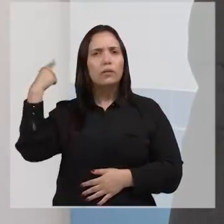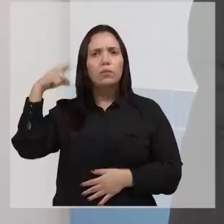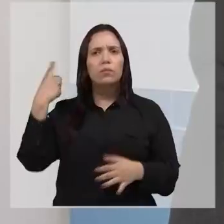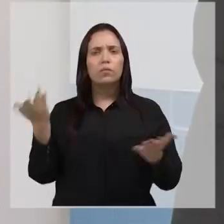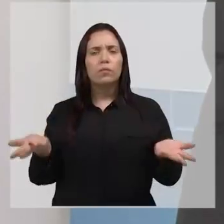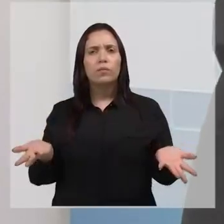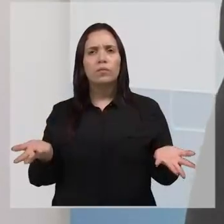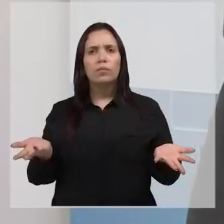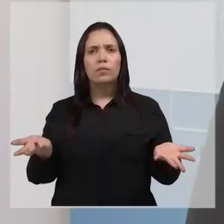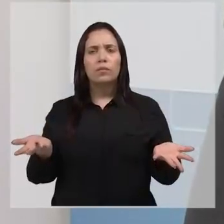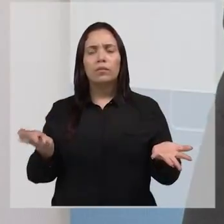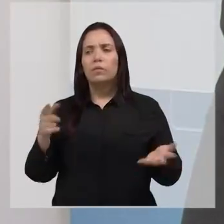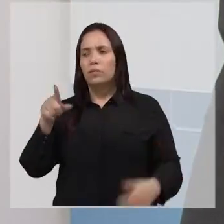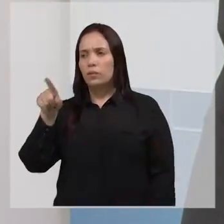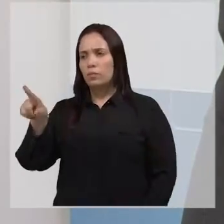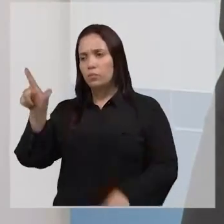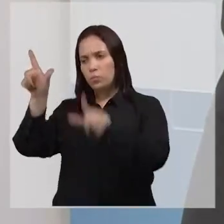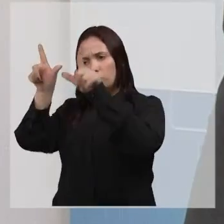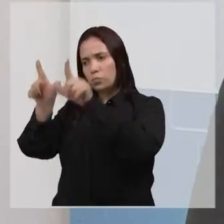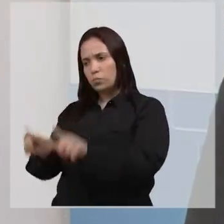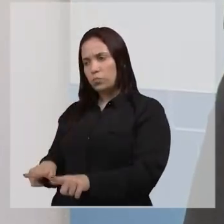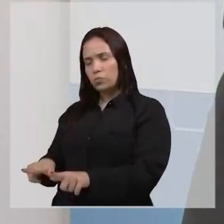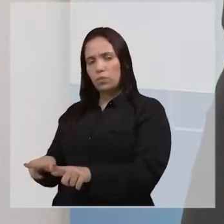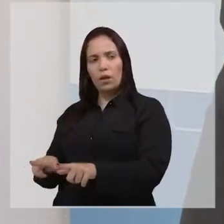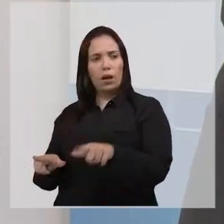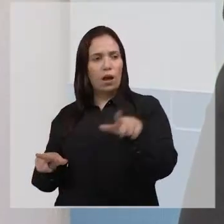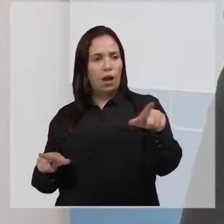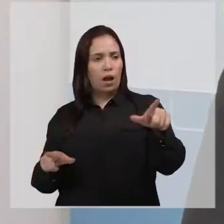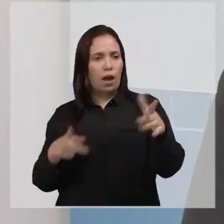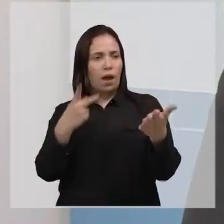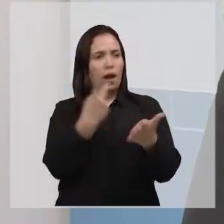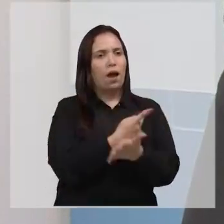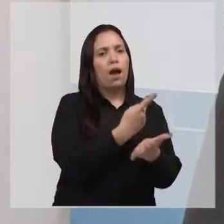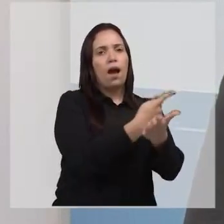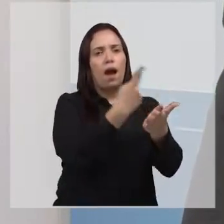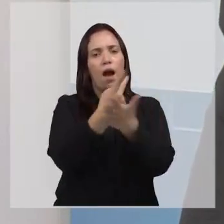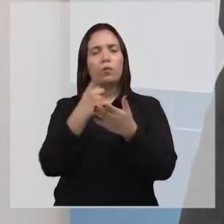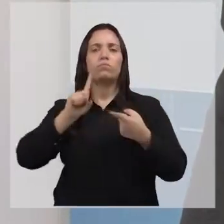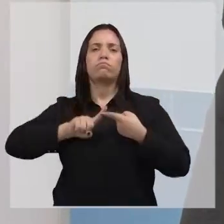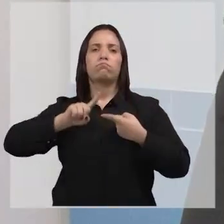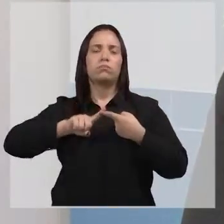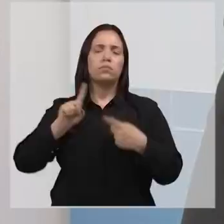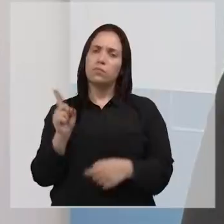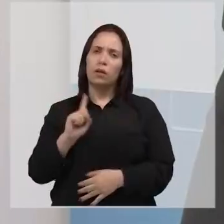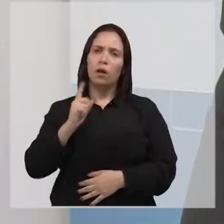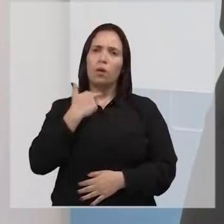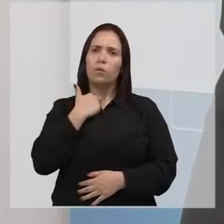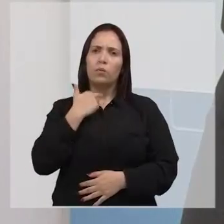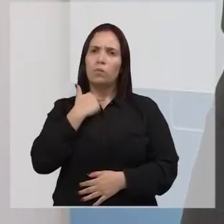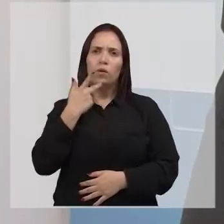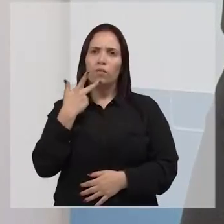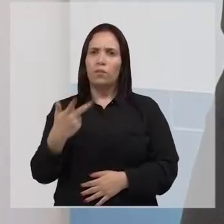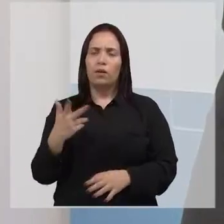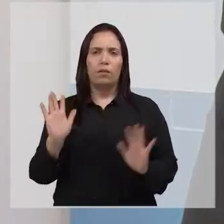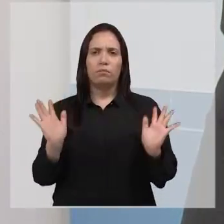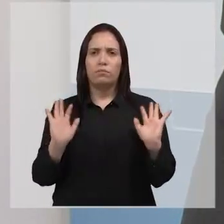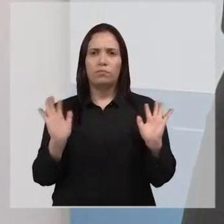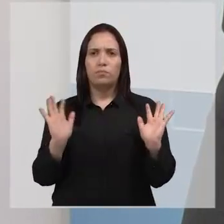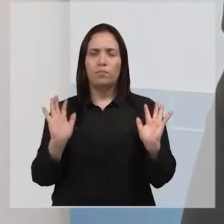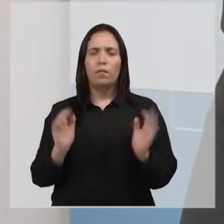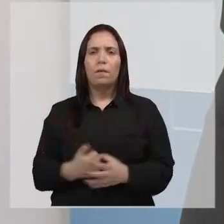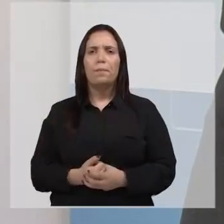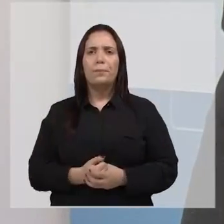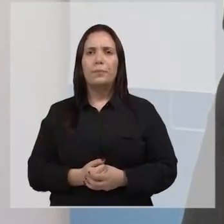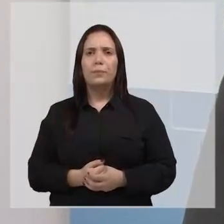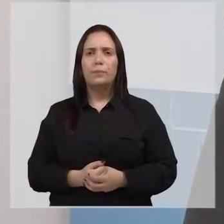dizer que o cara é inocente porque outros fizeram errado e não foram presos, isso é uma loucura. Isso é injustiça.